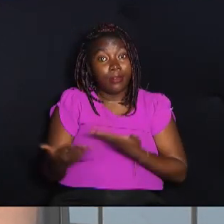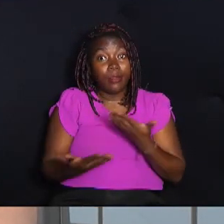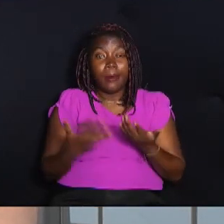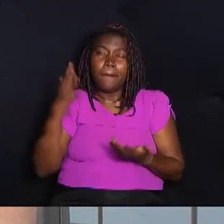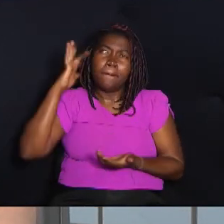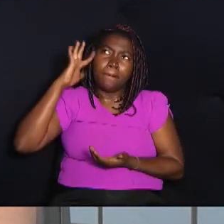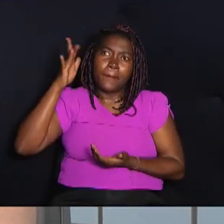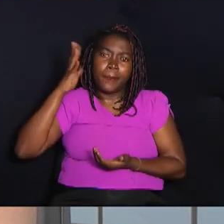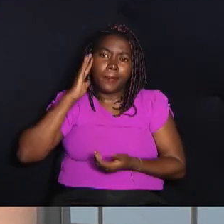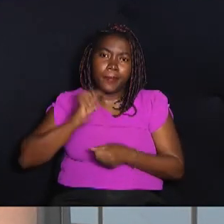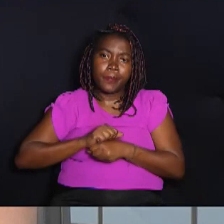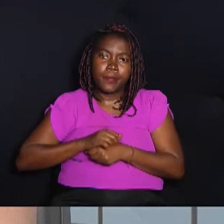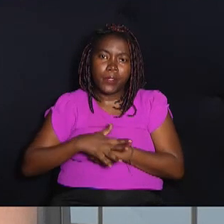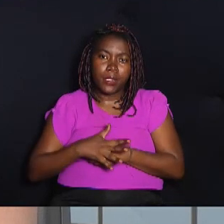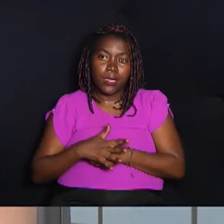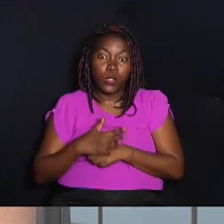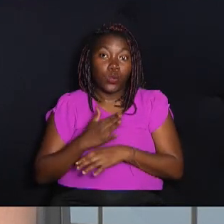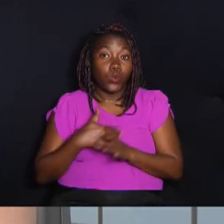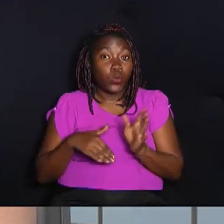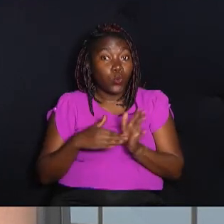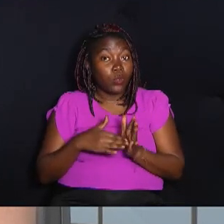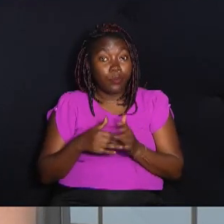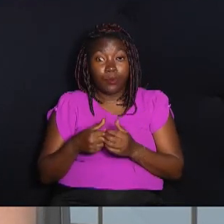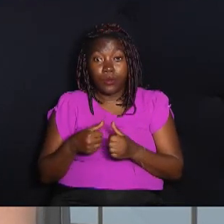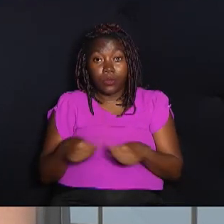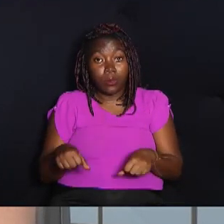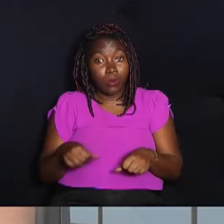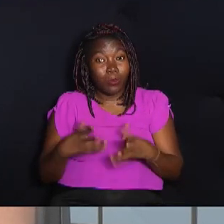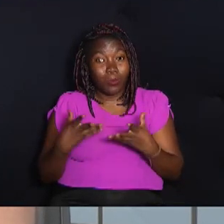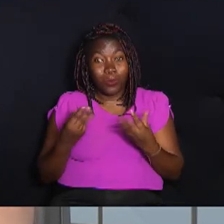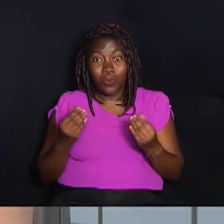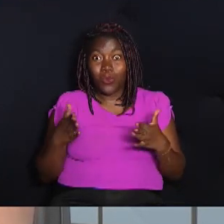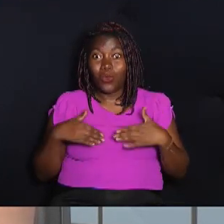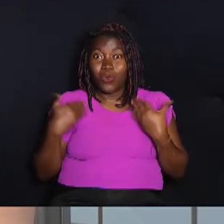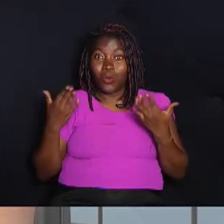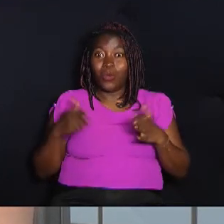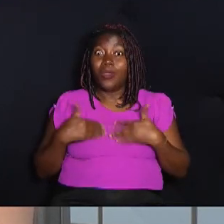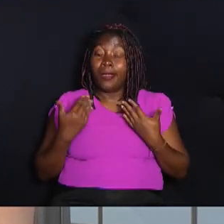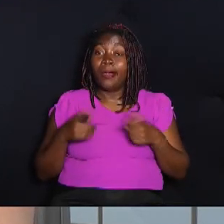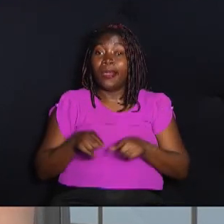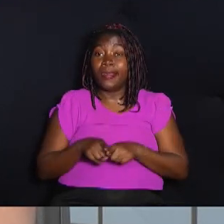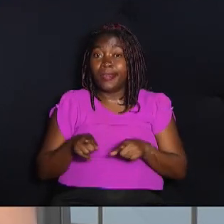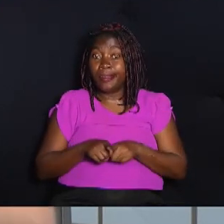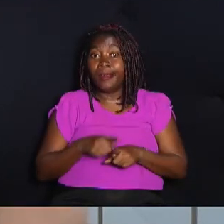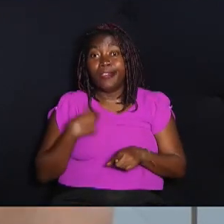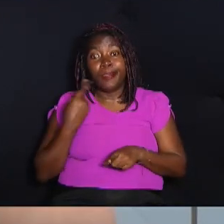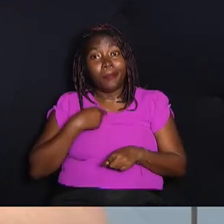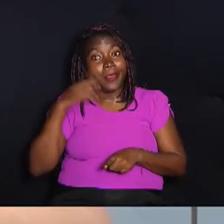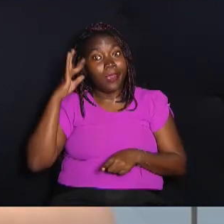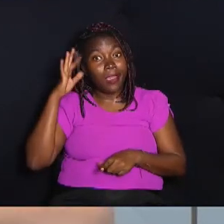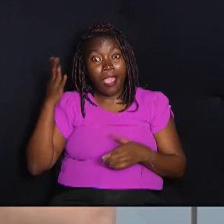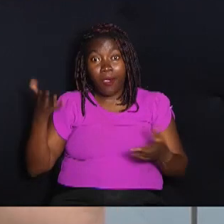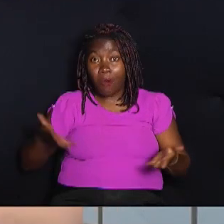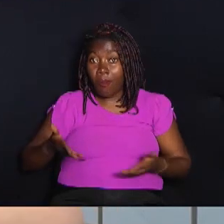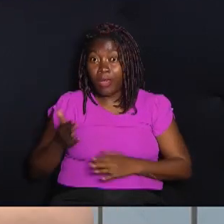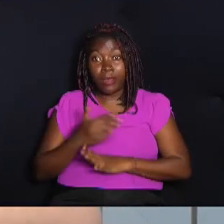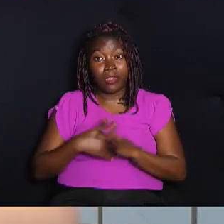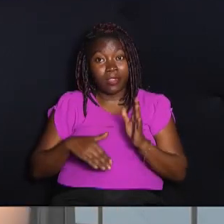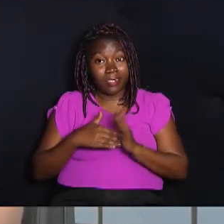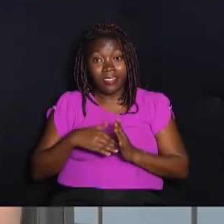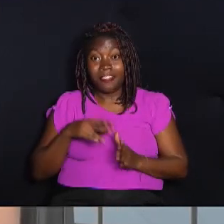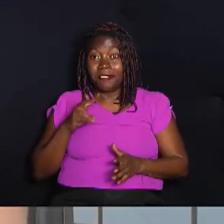Pensando na pandemia, que todo mundo ficou muito assustado e ao mesmo tempo a gente pensou, agora todo mundo vai